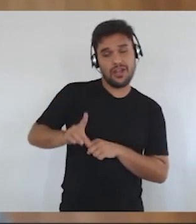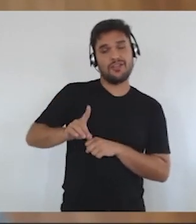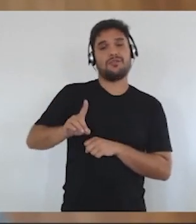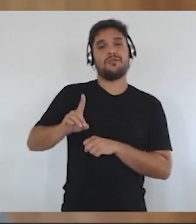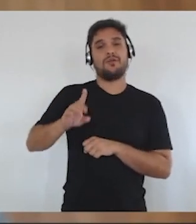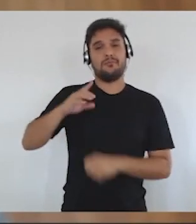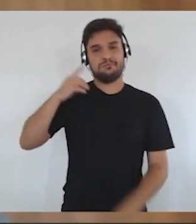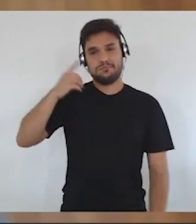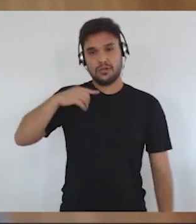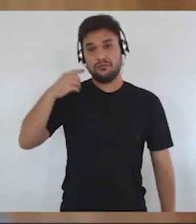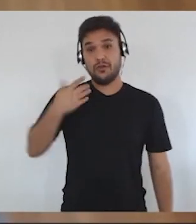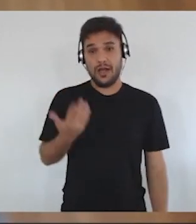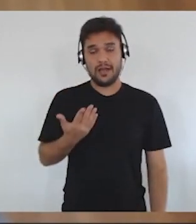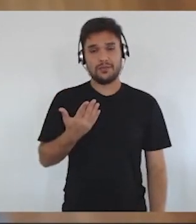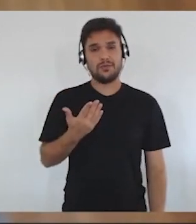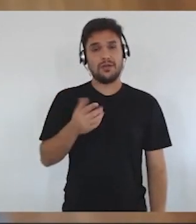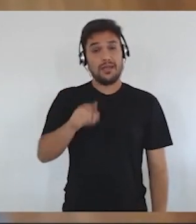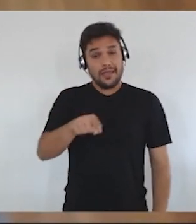concretiza aquela luta de